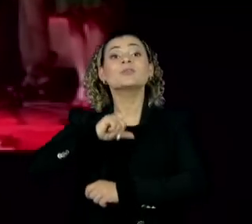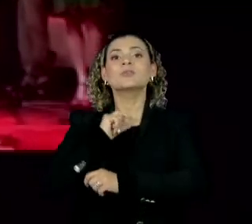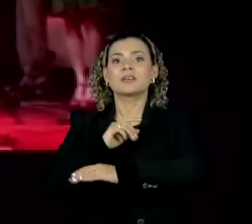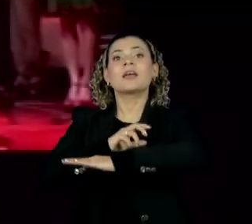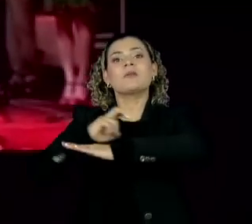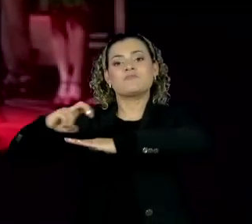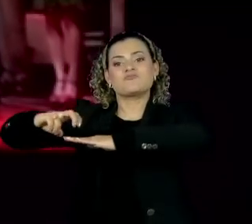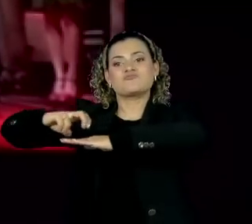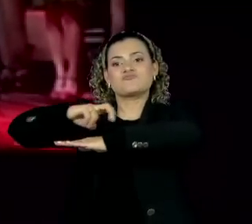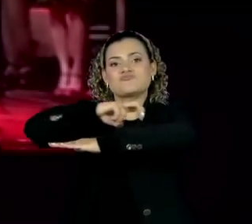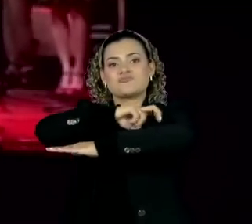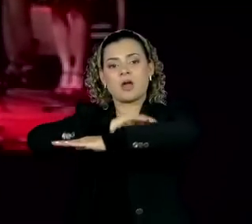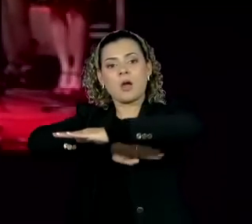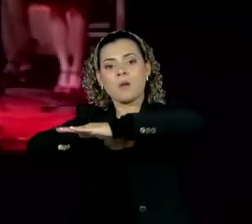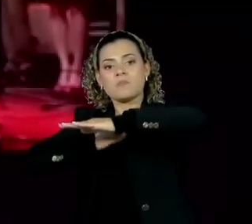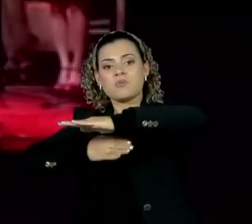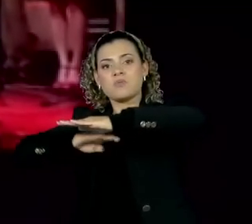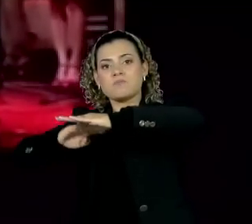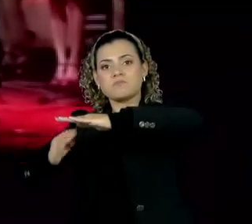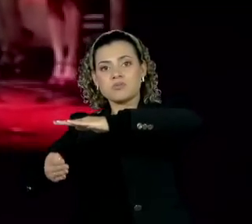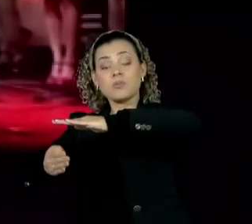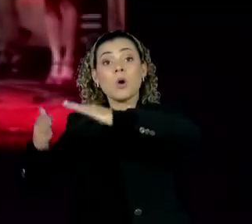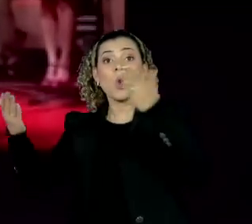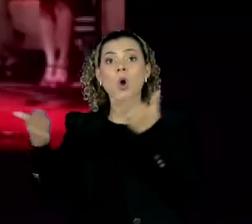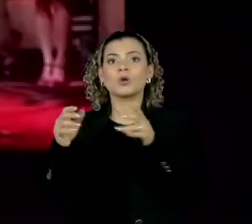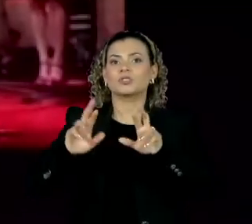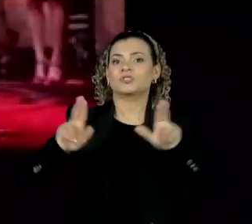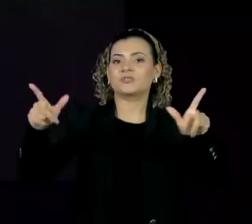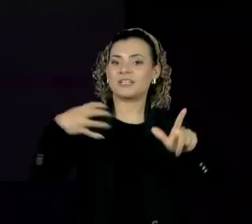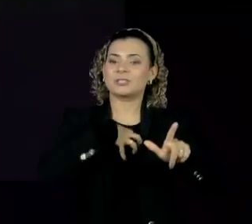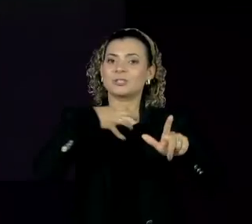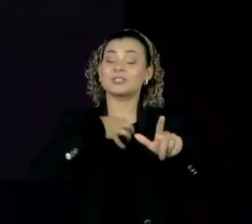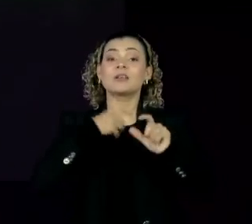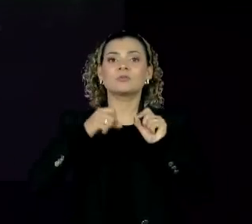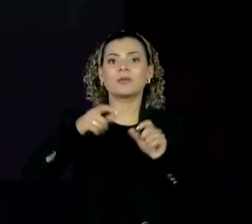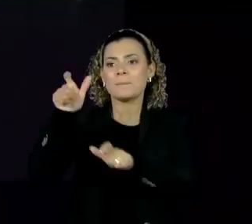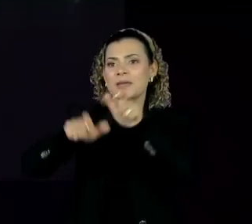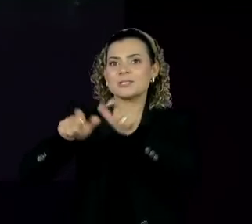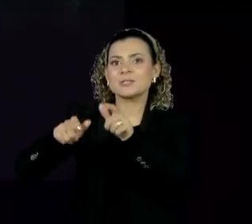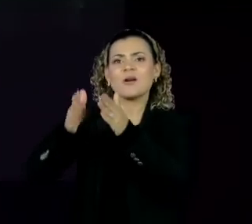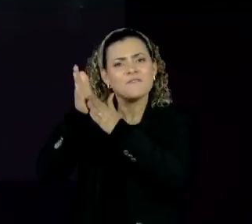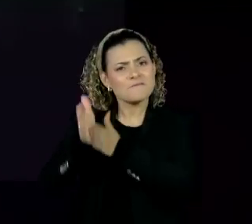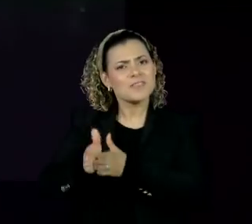mais futurista, ele continua recebendo seu público fiel.